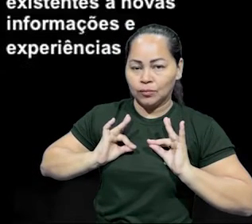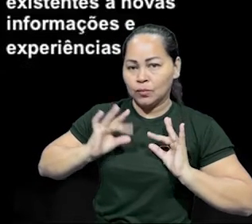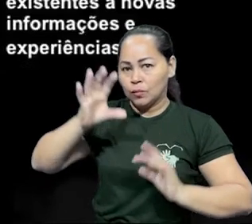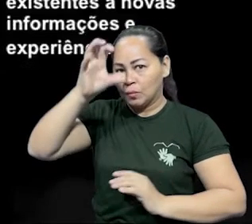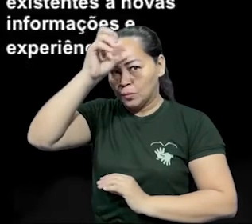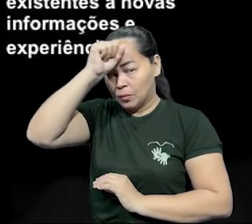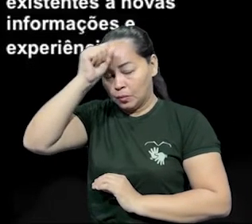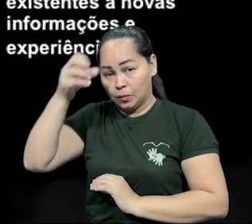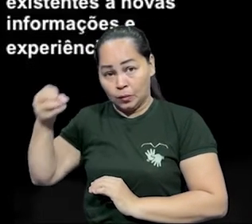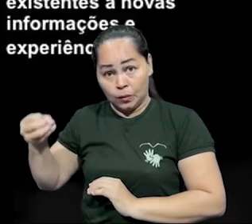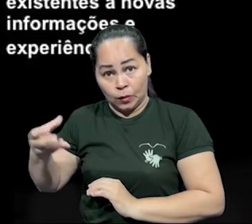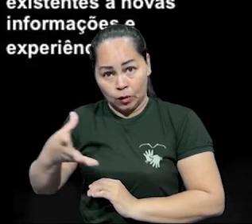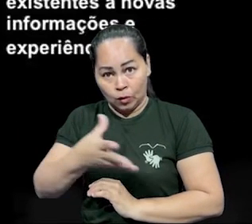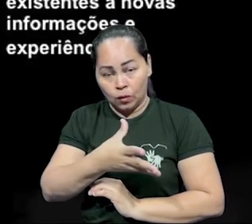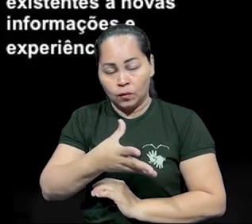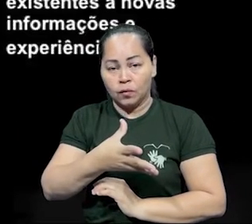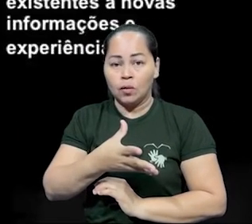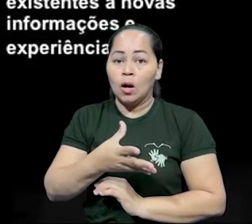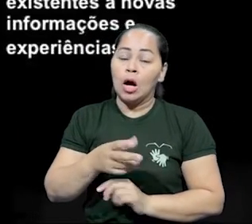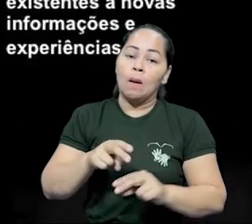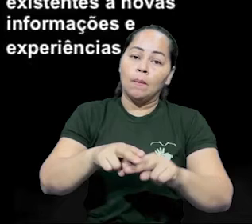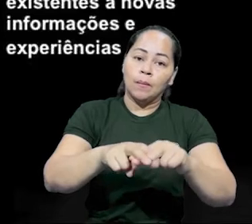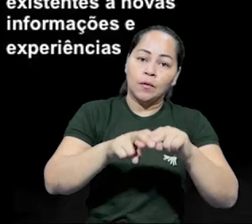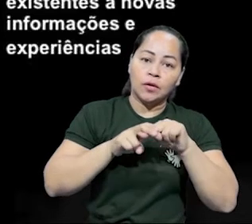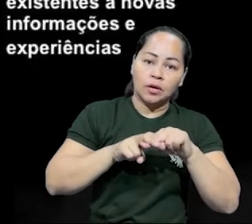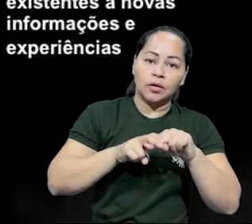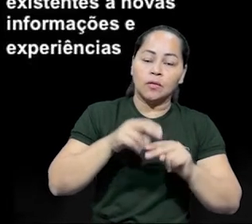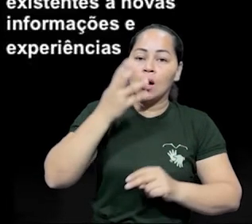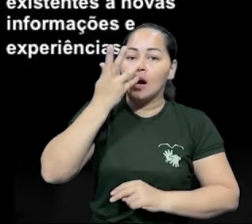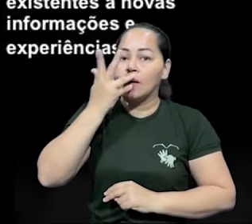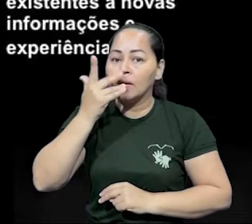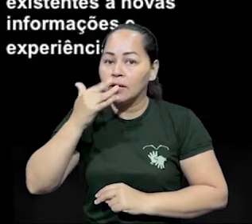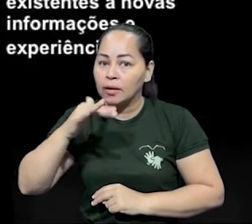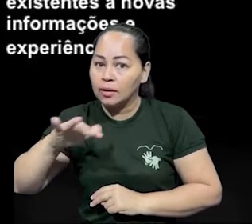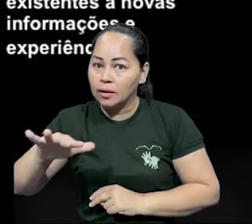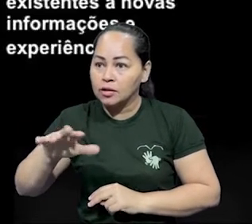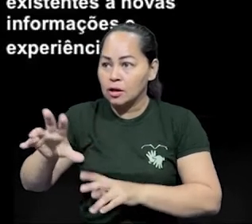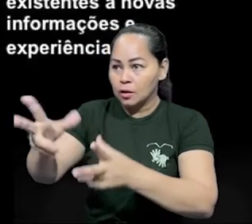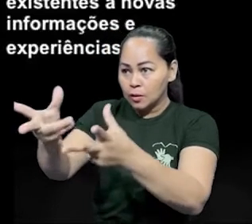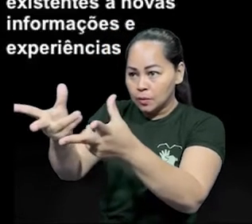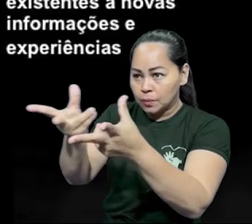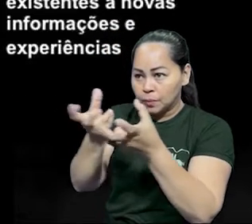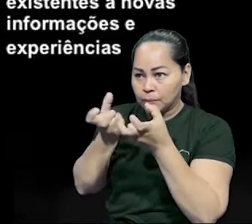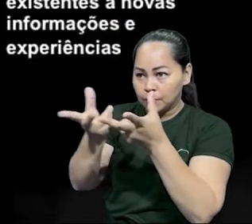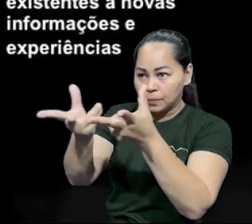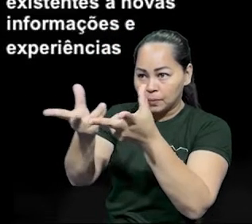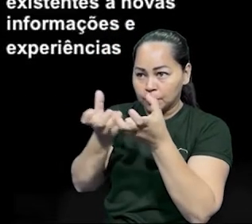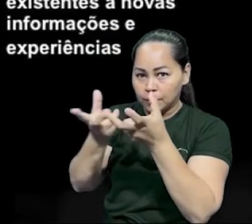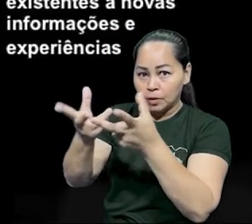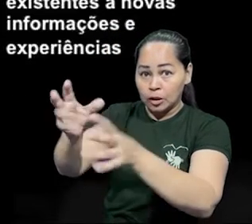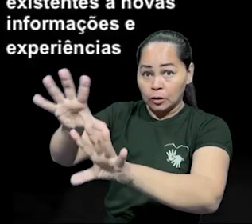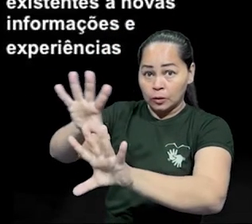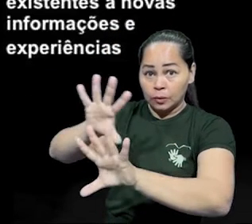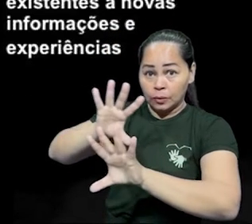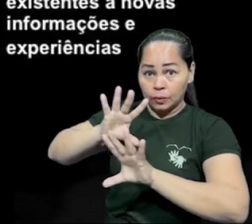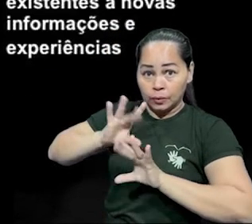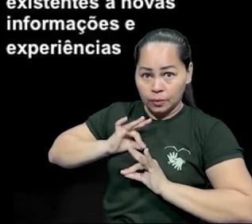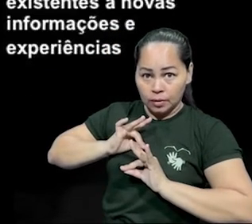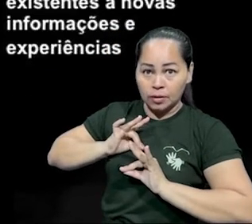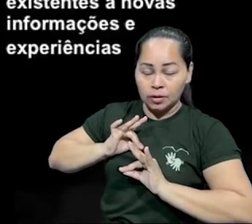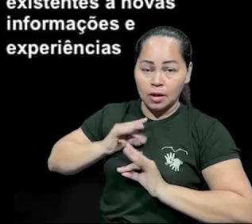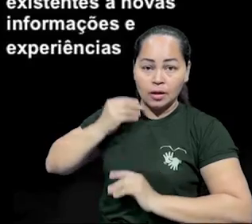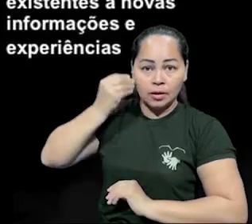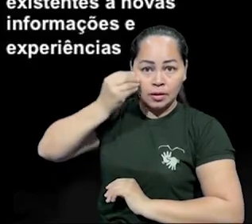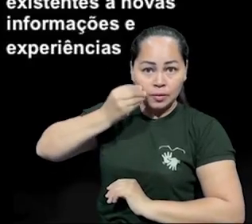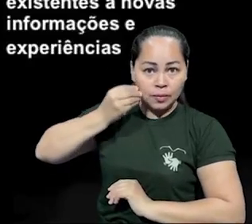aprendizado. Desse modo, o ser humano, a criança, assimila essa experiência e passa a ver um